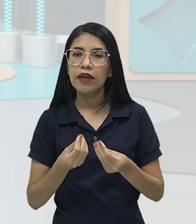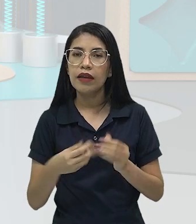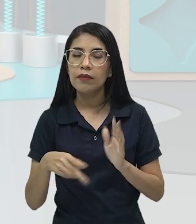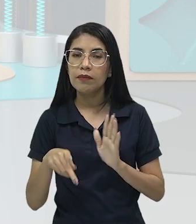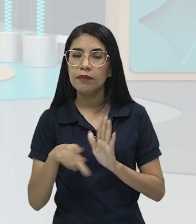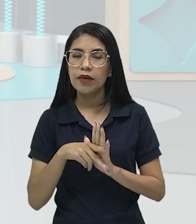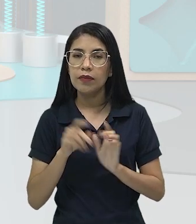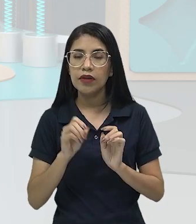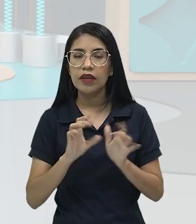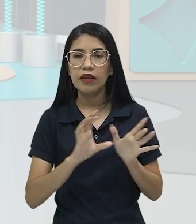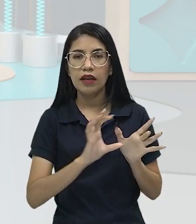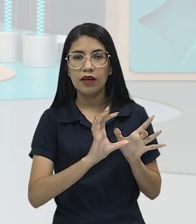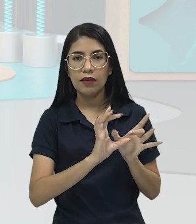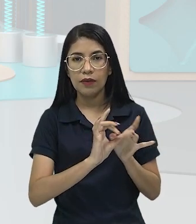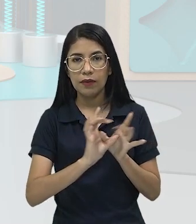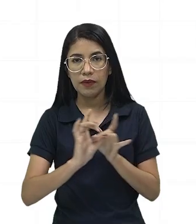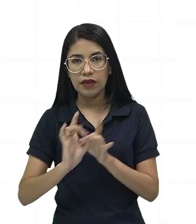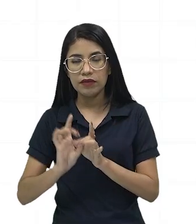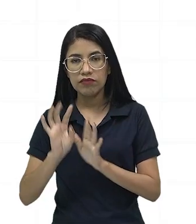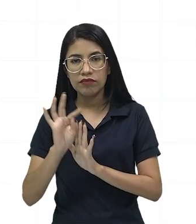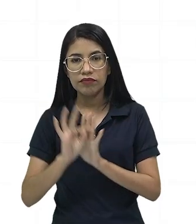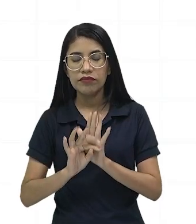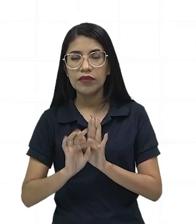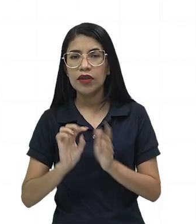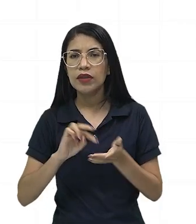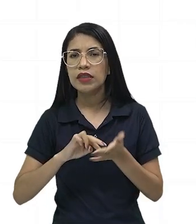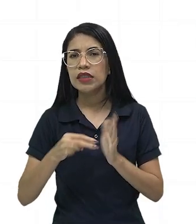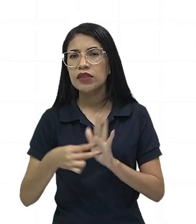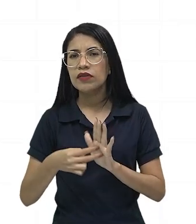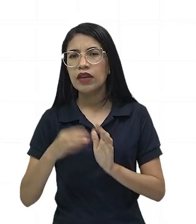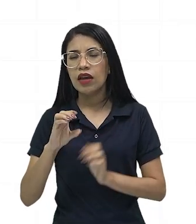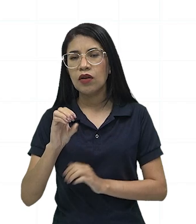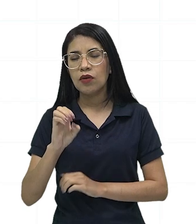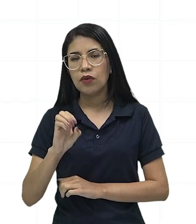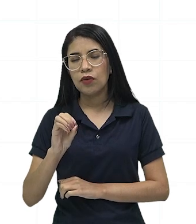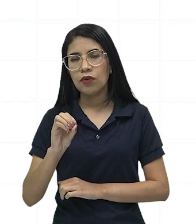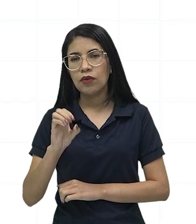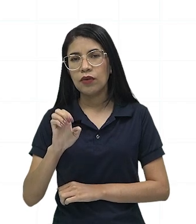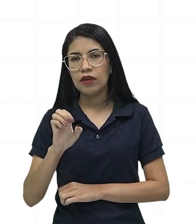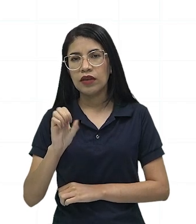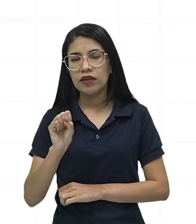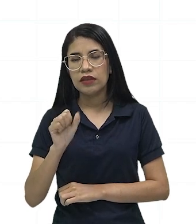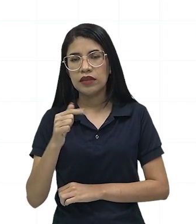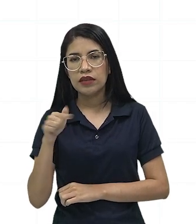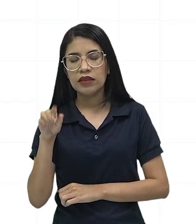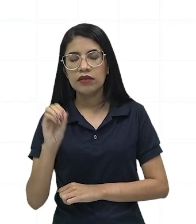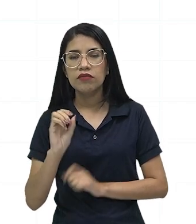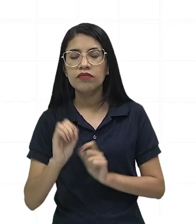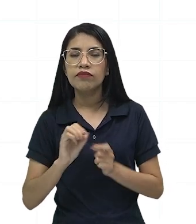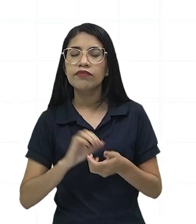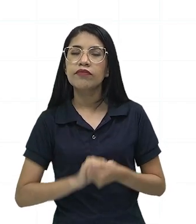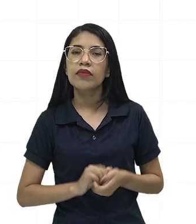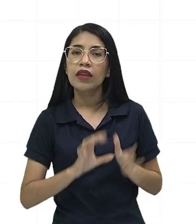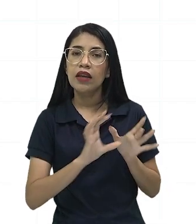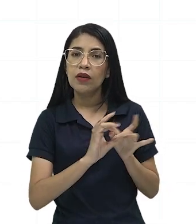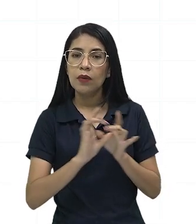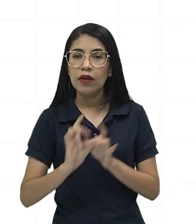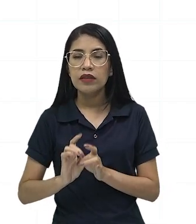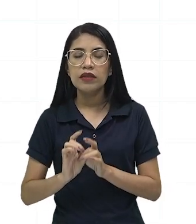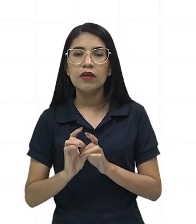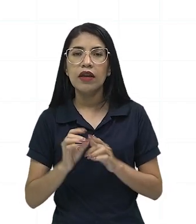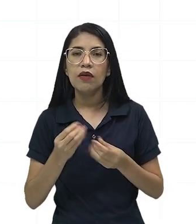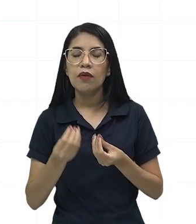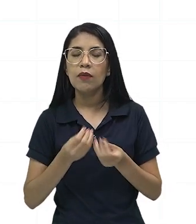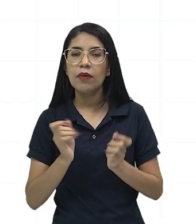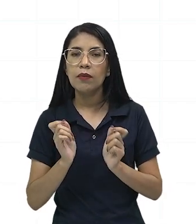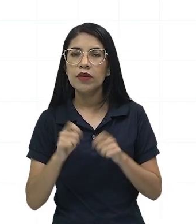parte da coesão textual. Então observem comigo. O que é a coesão? Podemos definir coesão como a maneira